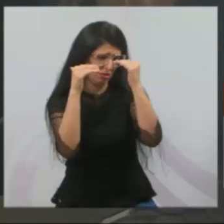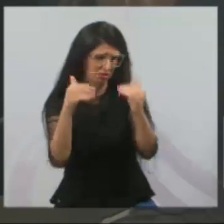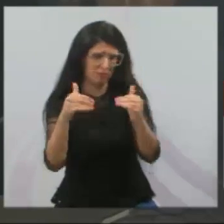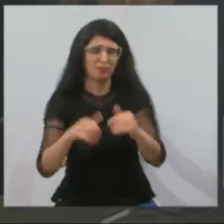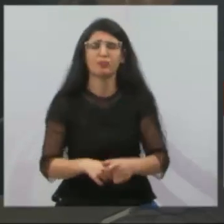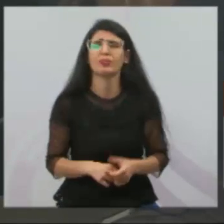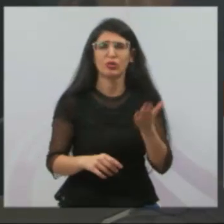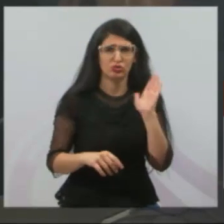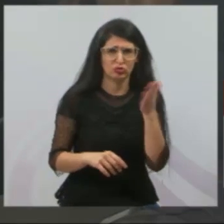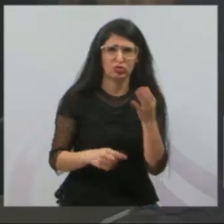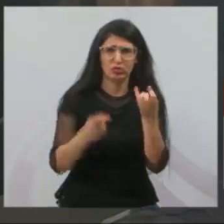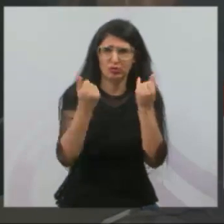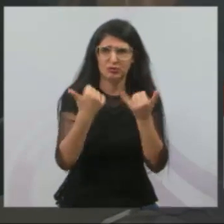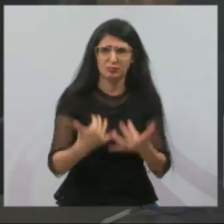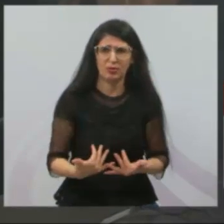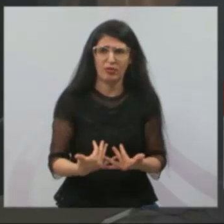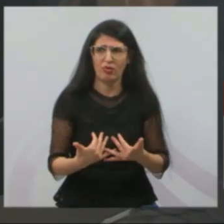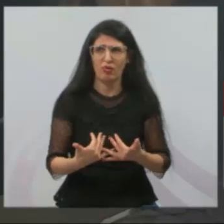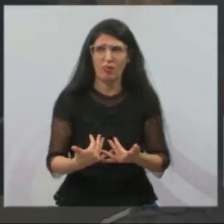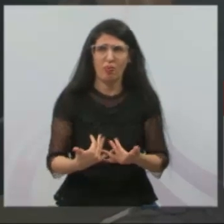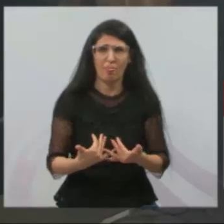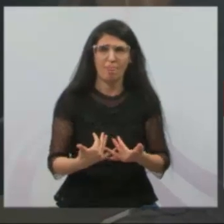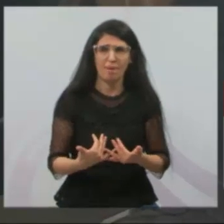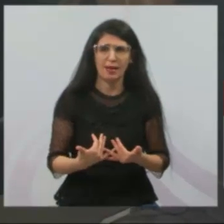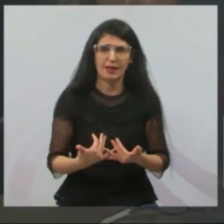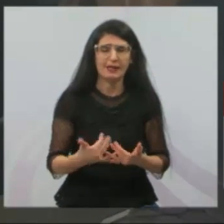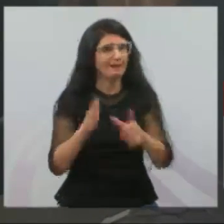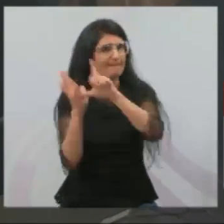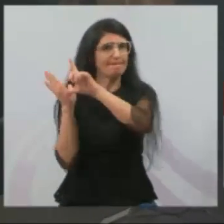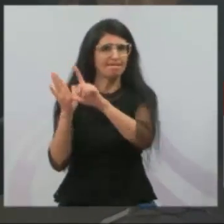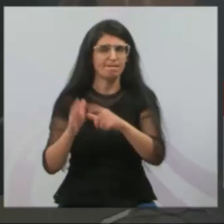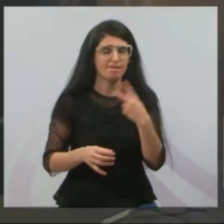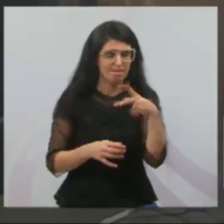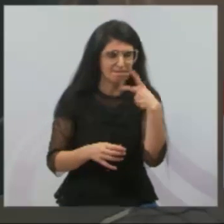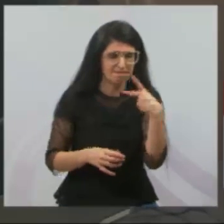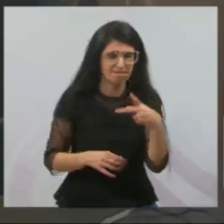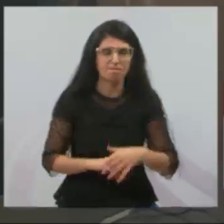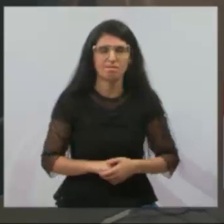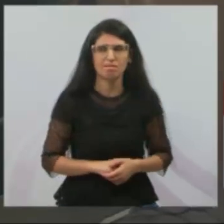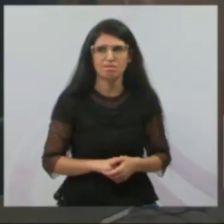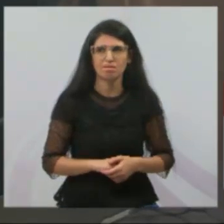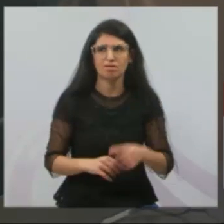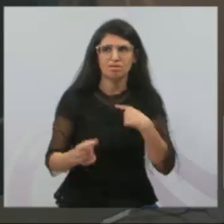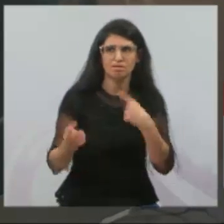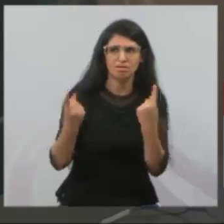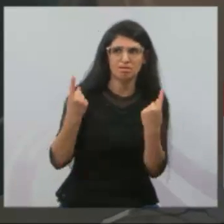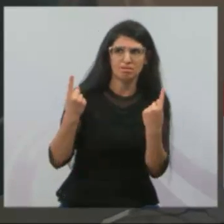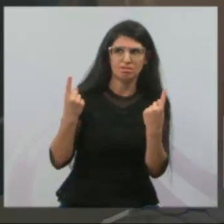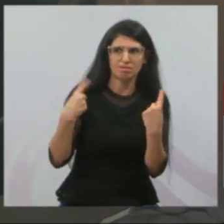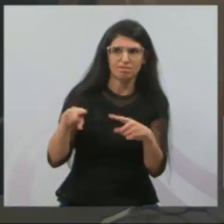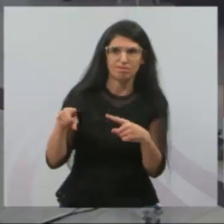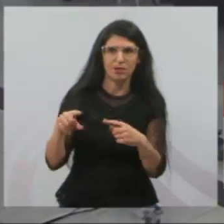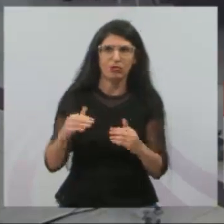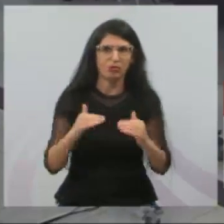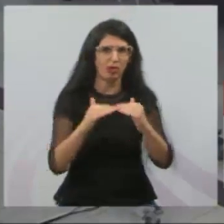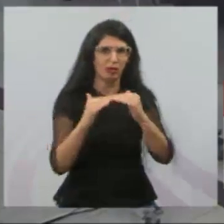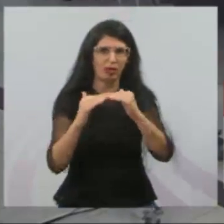na minha fala anterior, eu serei contra a instituição dessa contribuição.